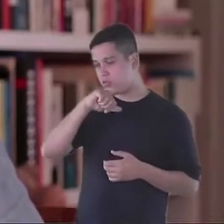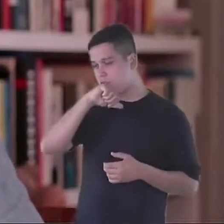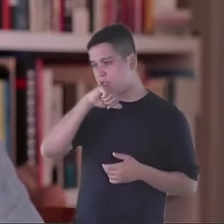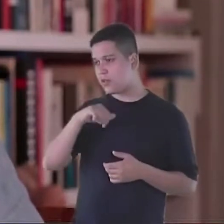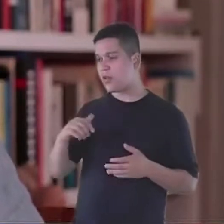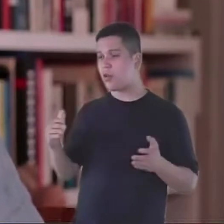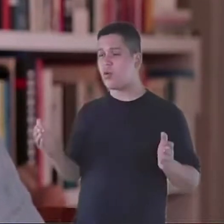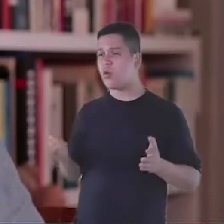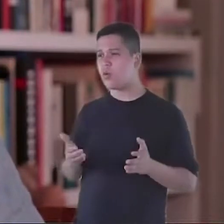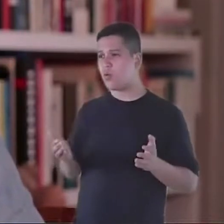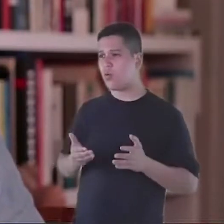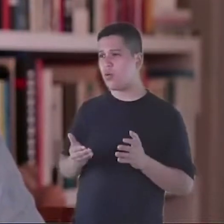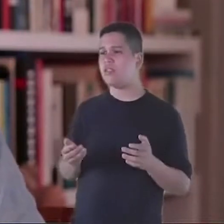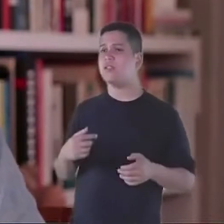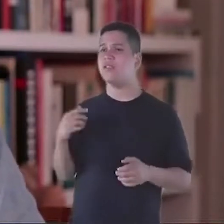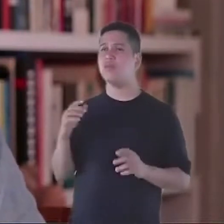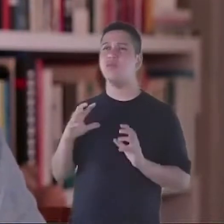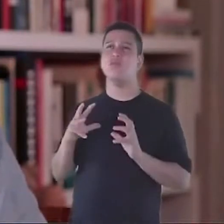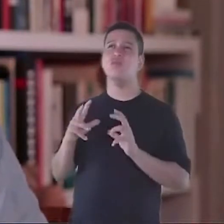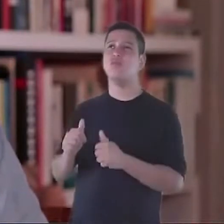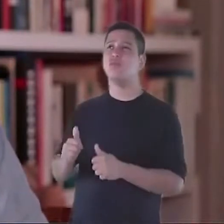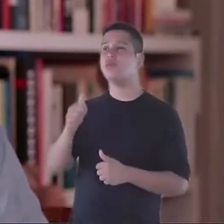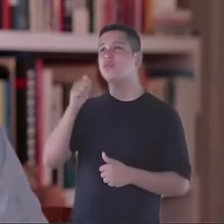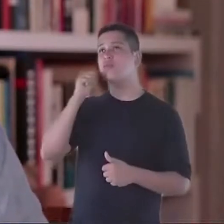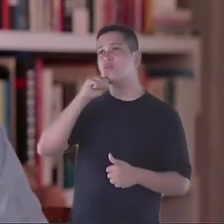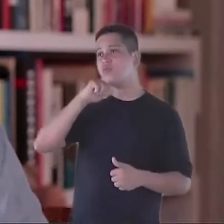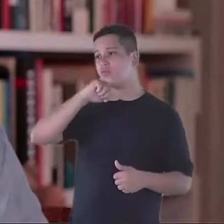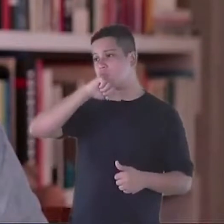quando todos os pais e mães têm que virar